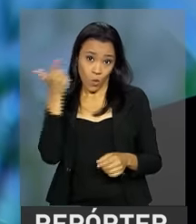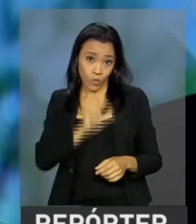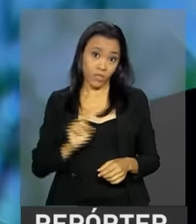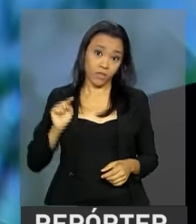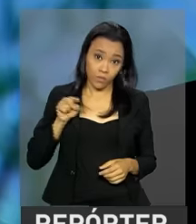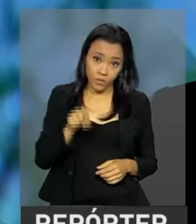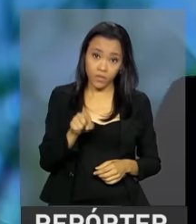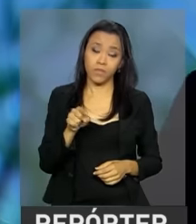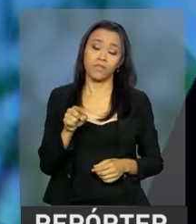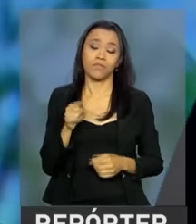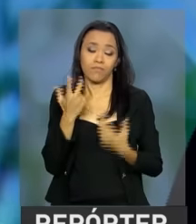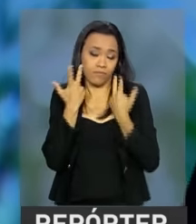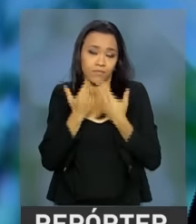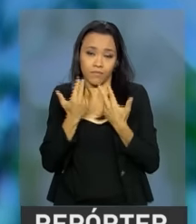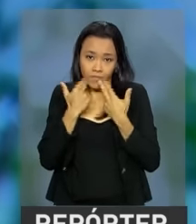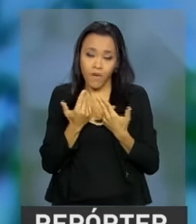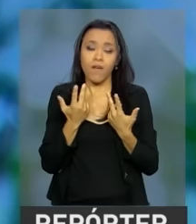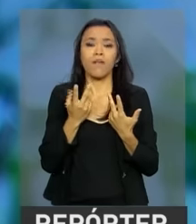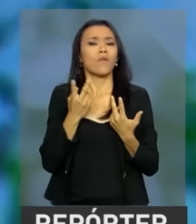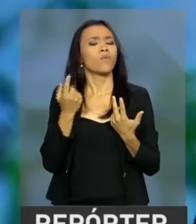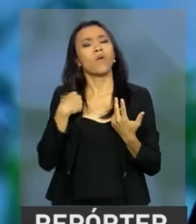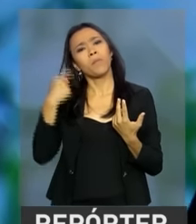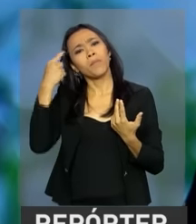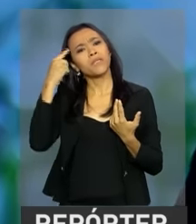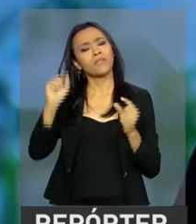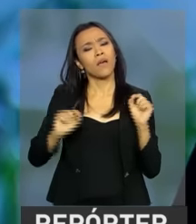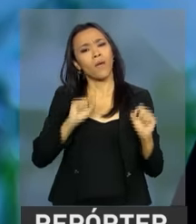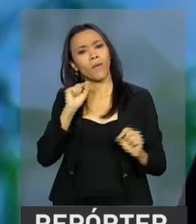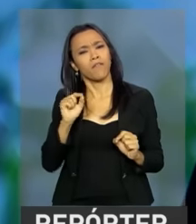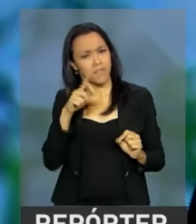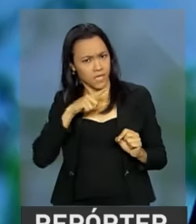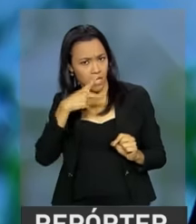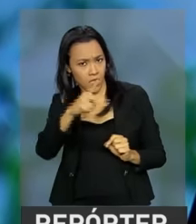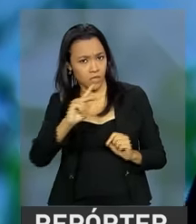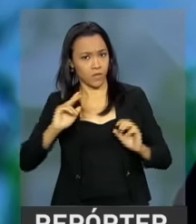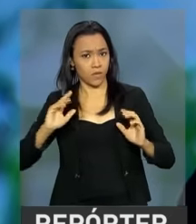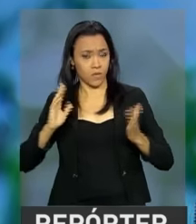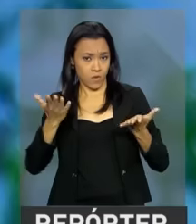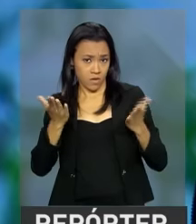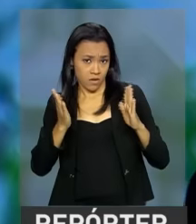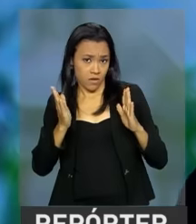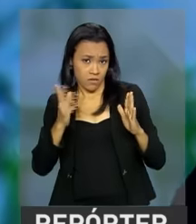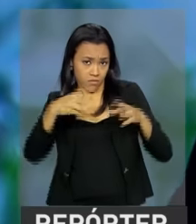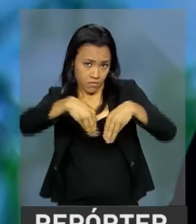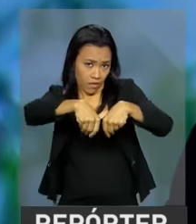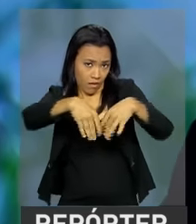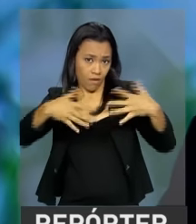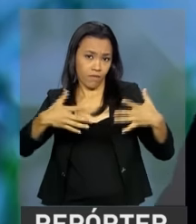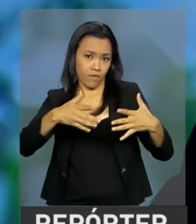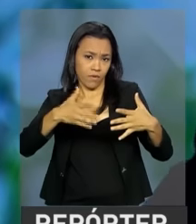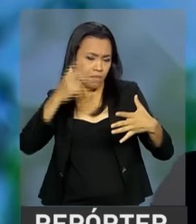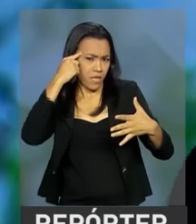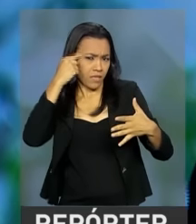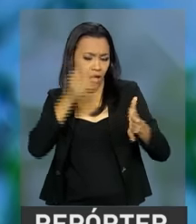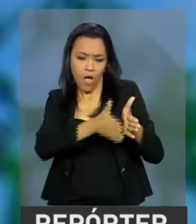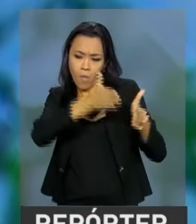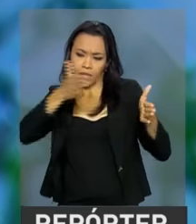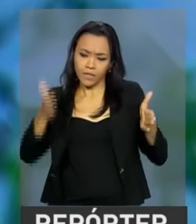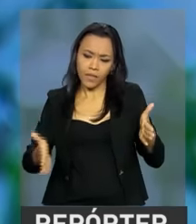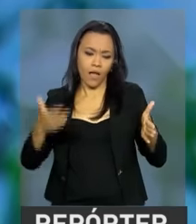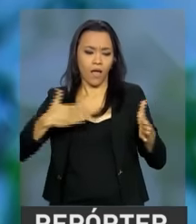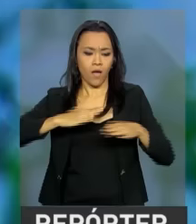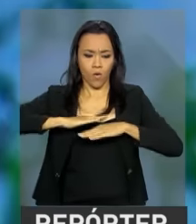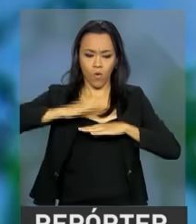isto naturalmente nós vamos imaginar o seguinte o sen tem lá a sua propriedade ele vai querer aumentar um quarto ou vai querer